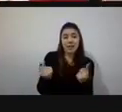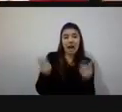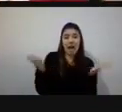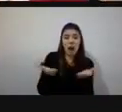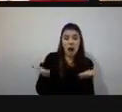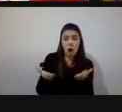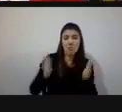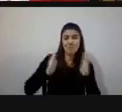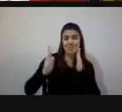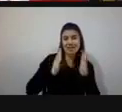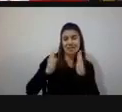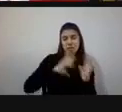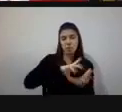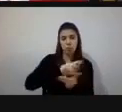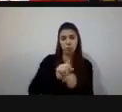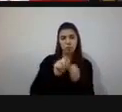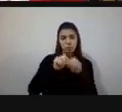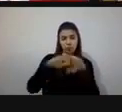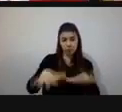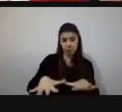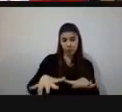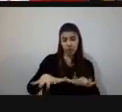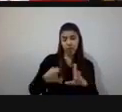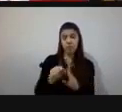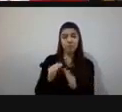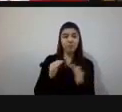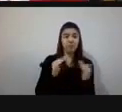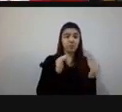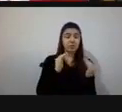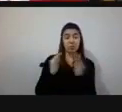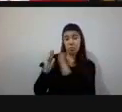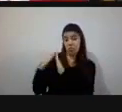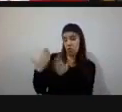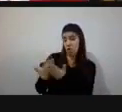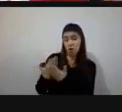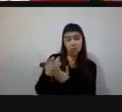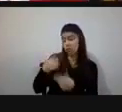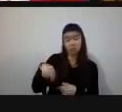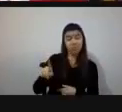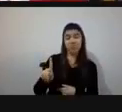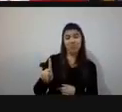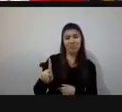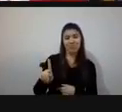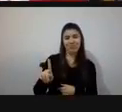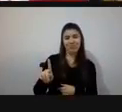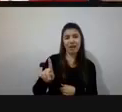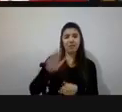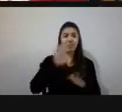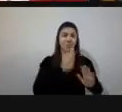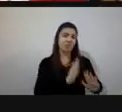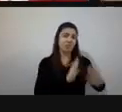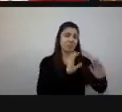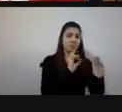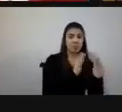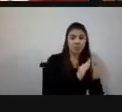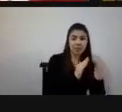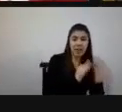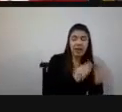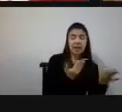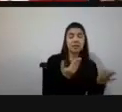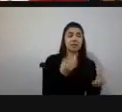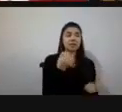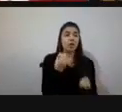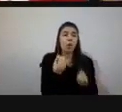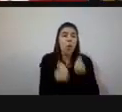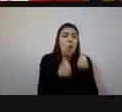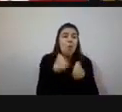com as pessoas da escola para poderem contar, né? Que nem a gente comentava ontem, talvez através da arte, de